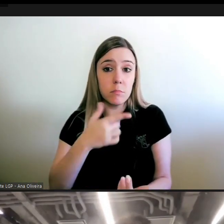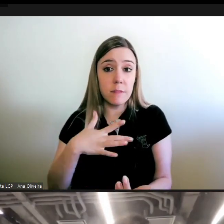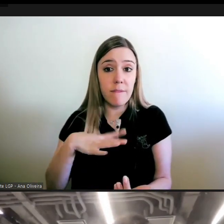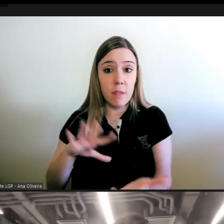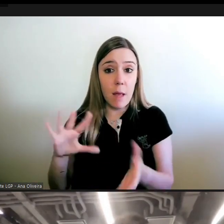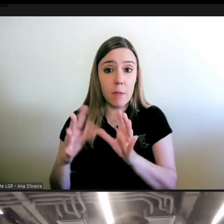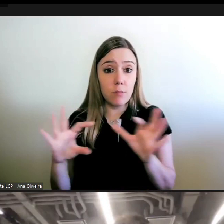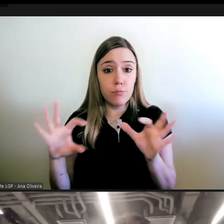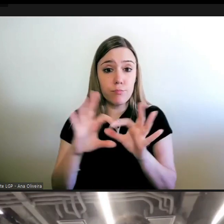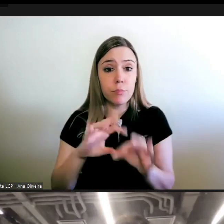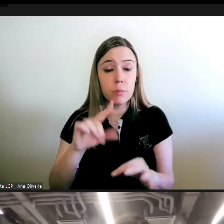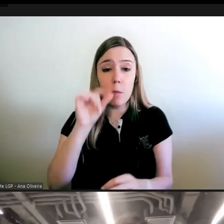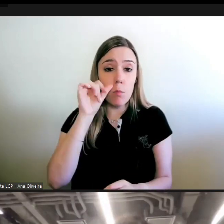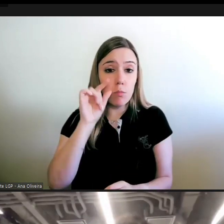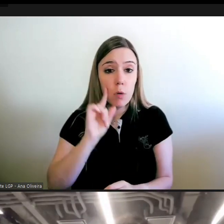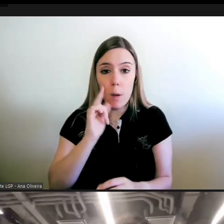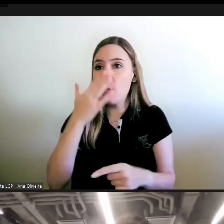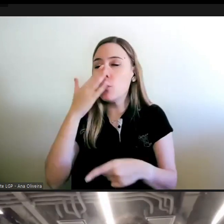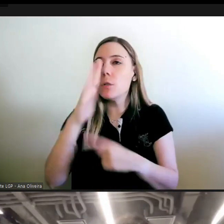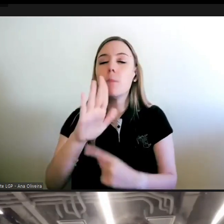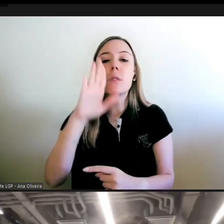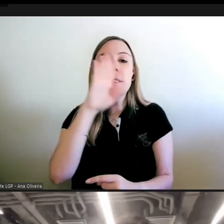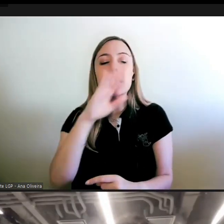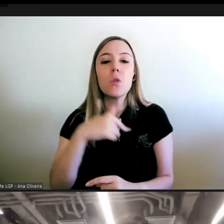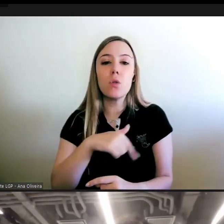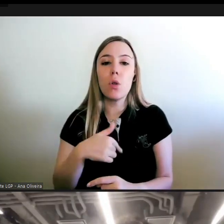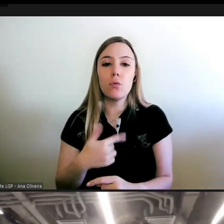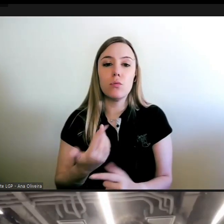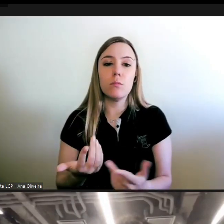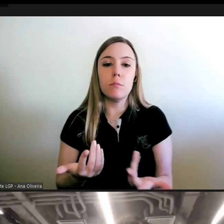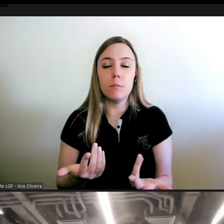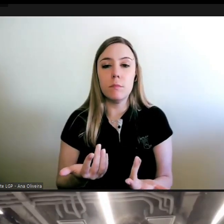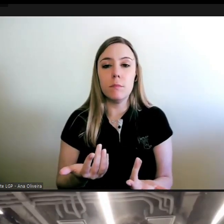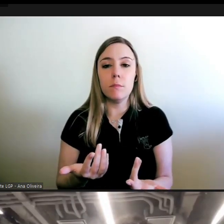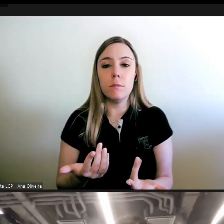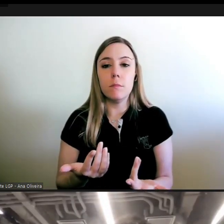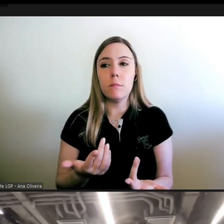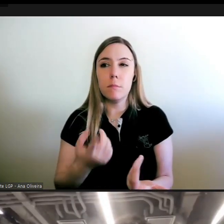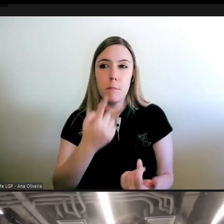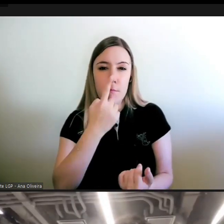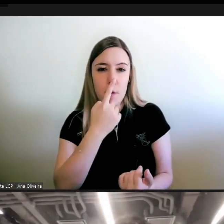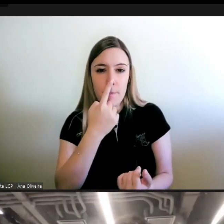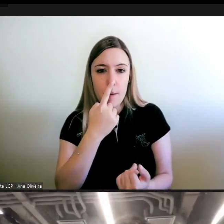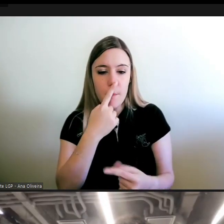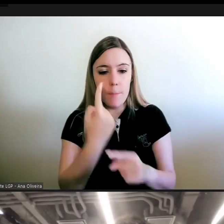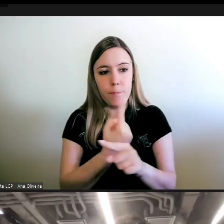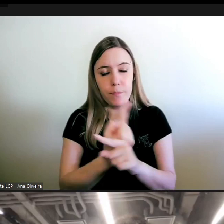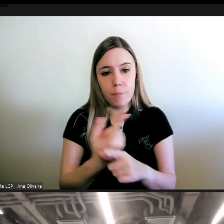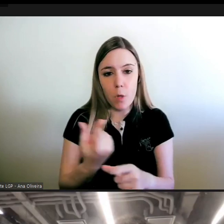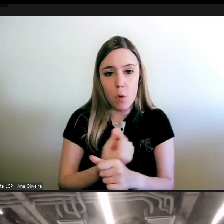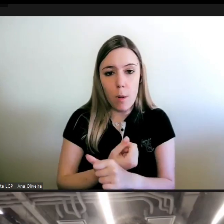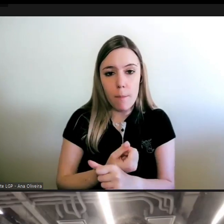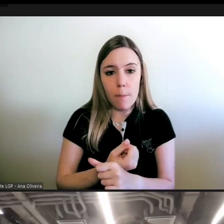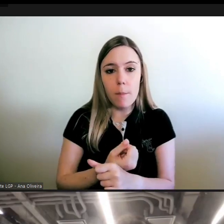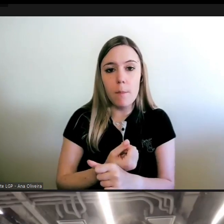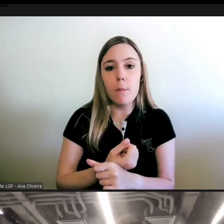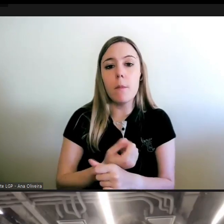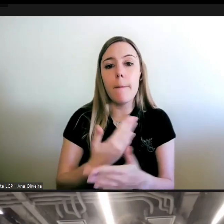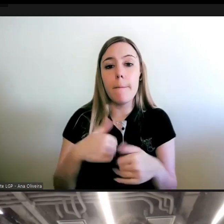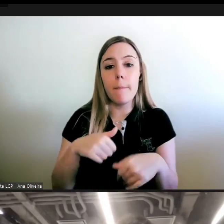pela igualdade de género. Por exemplo, se nós optarmos por comprar produtos que sabemos que são